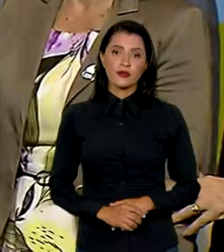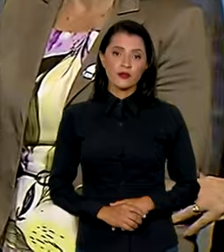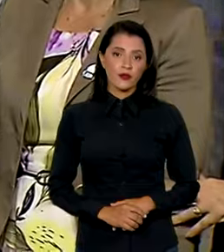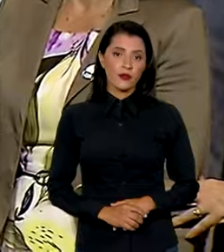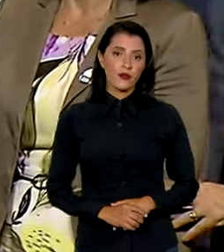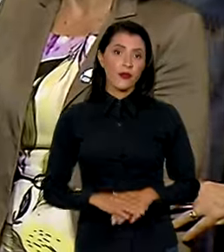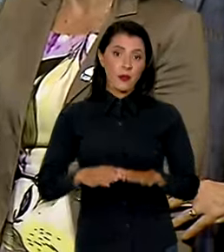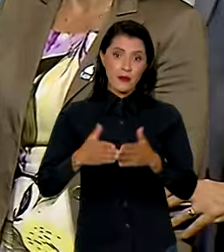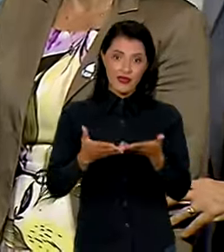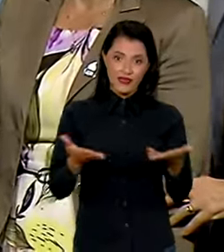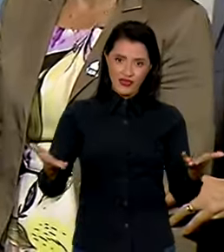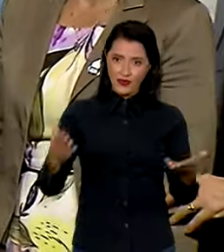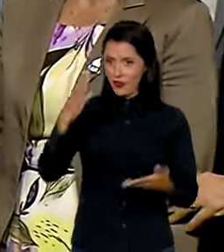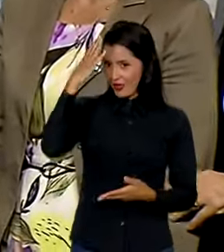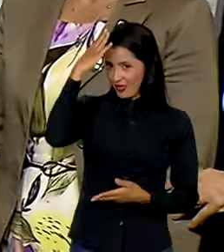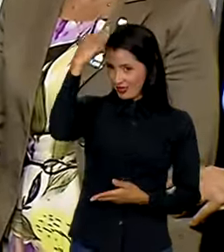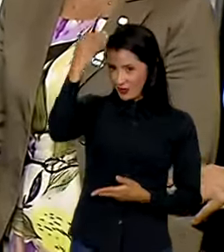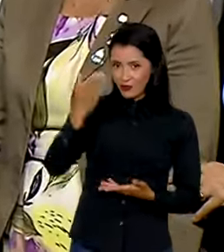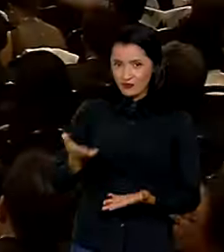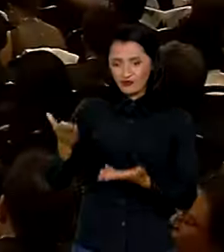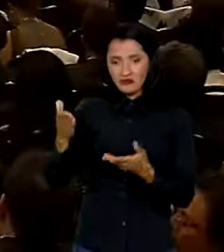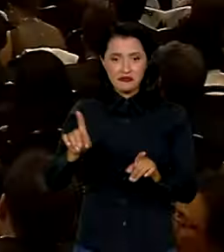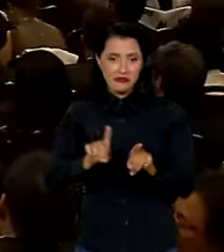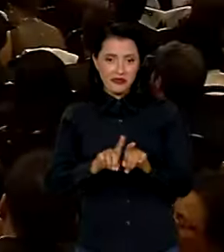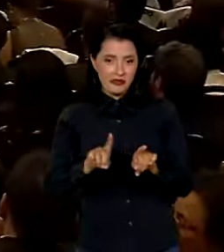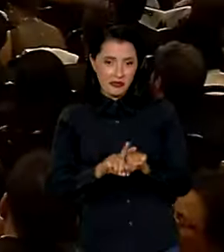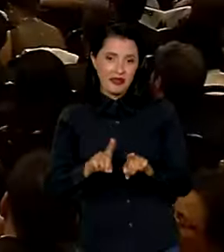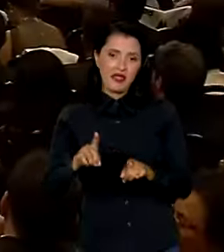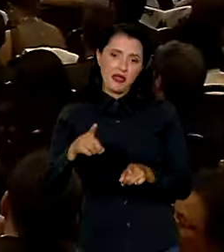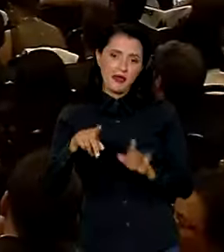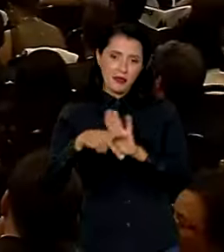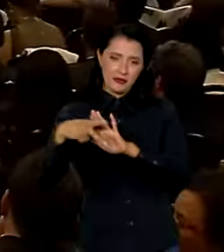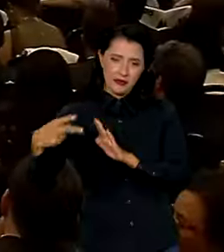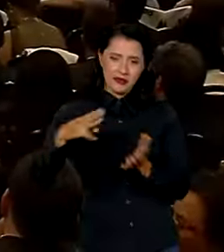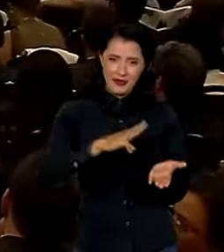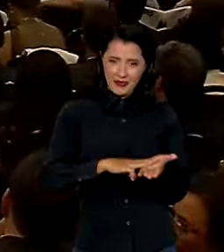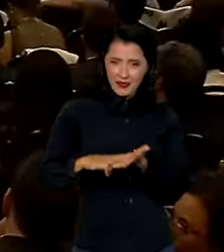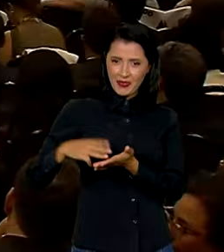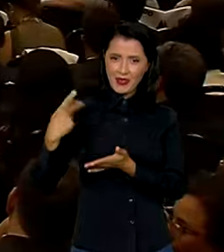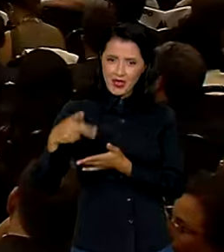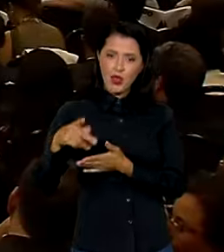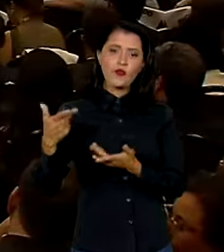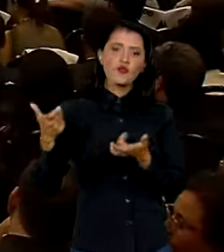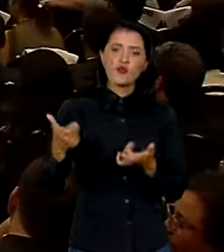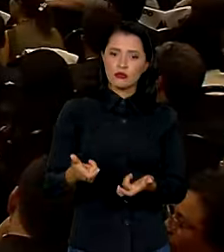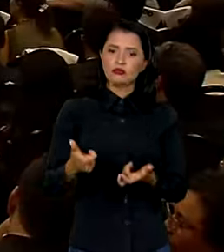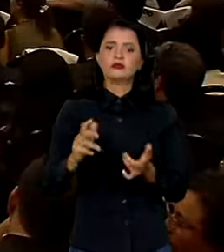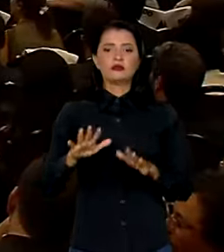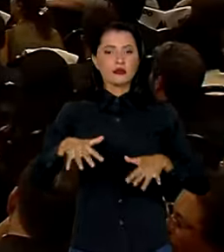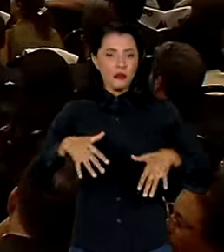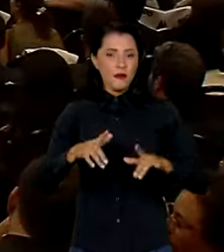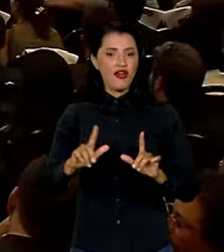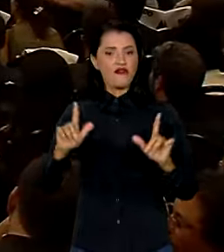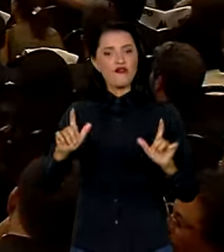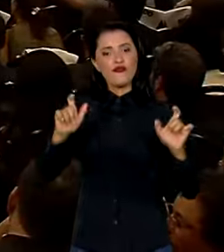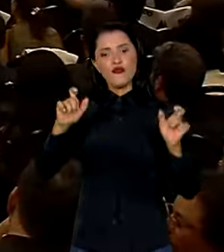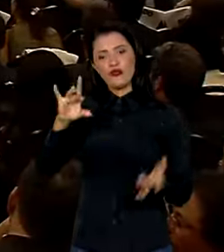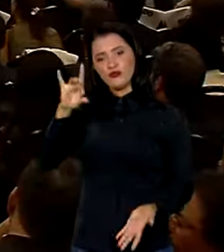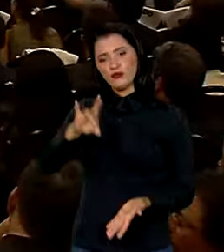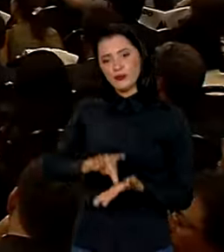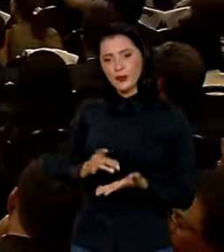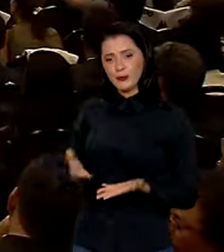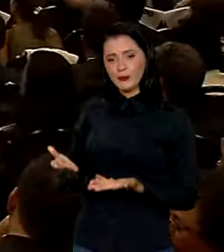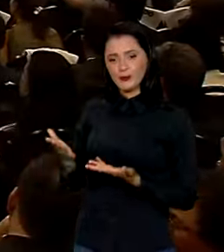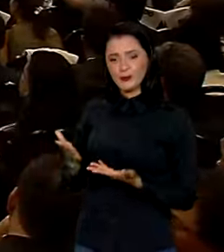Solicitamos ao Zé Gotinha e aos membros do dispositivo de Estado que se posicionem para a foto oficial.